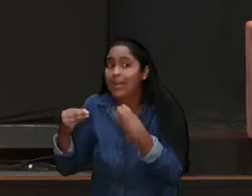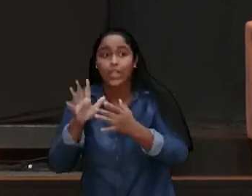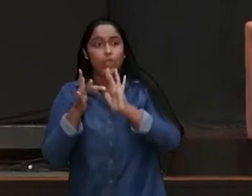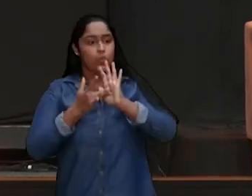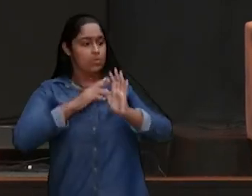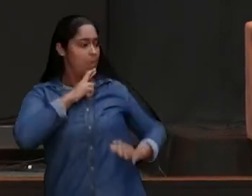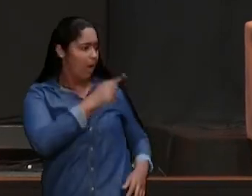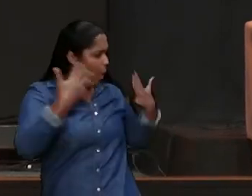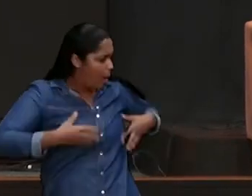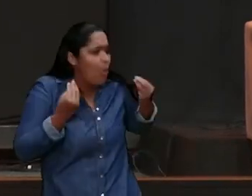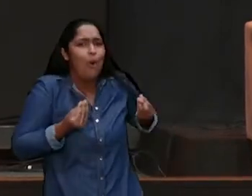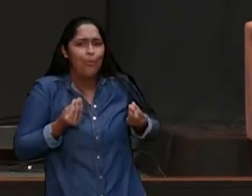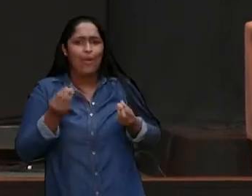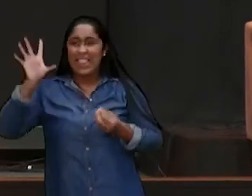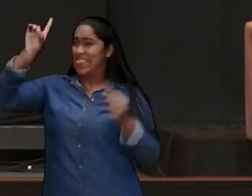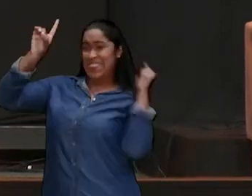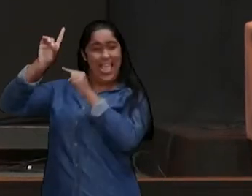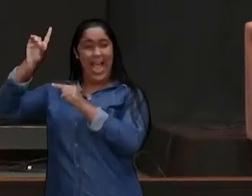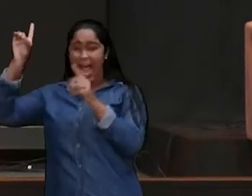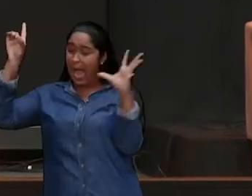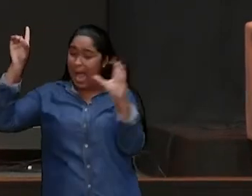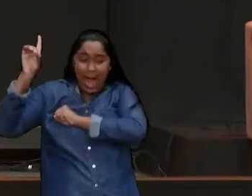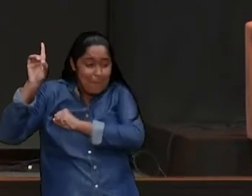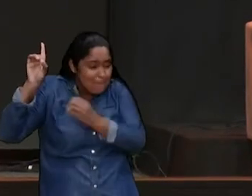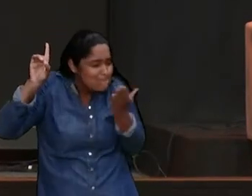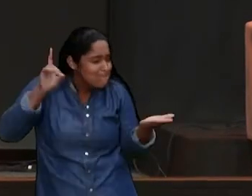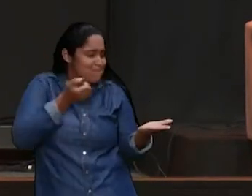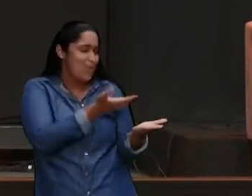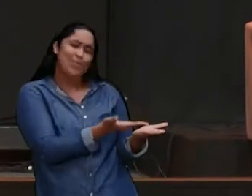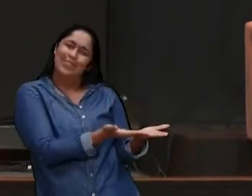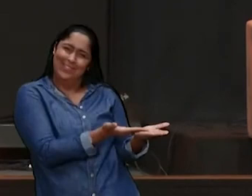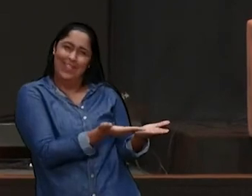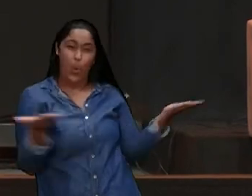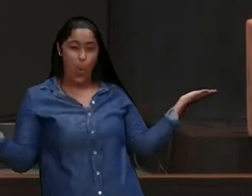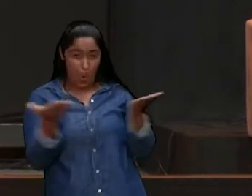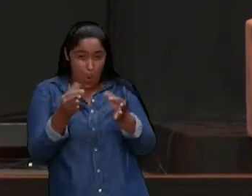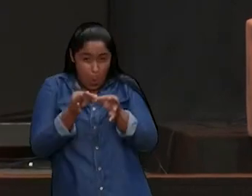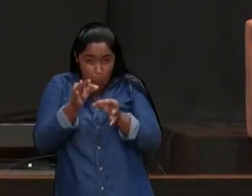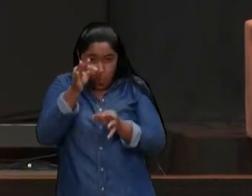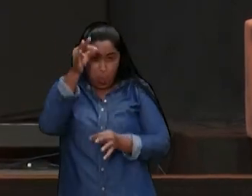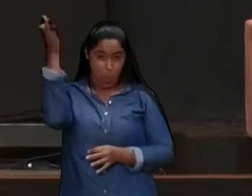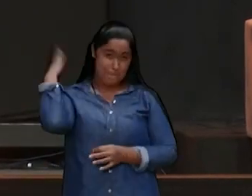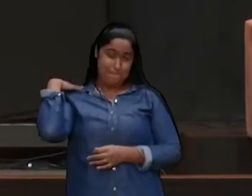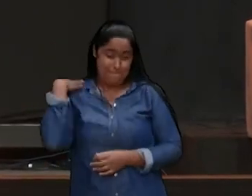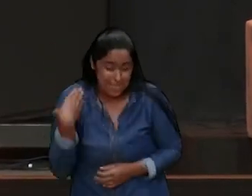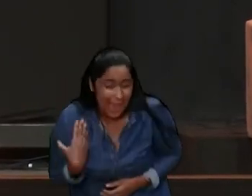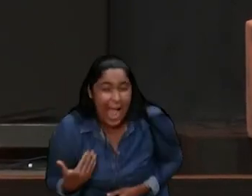te ama o e aquilo que hoje gera essa curvatura